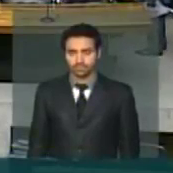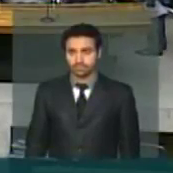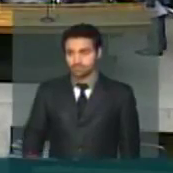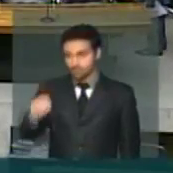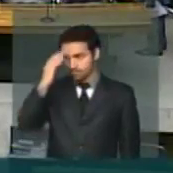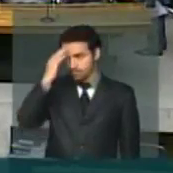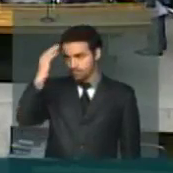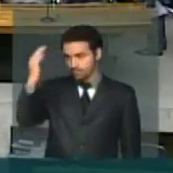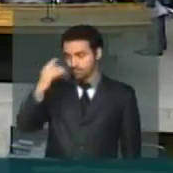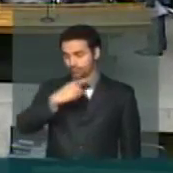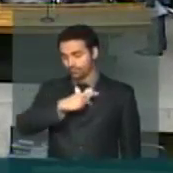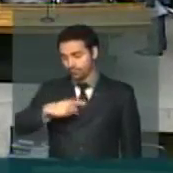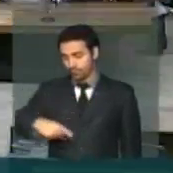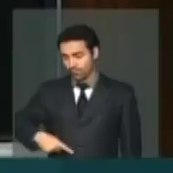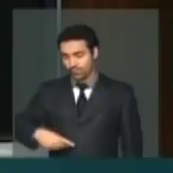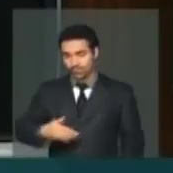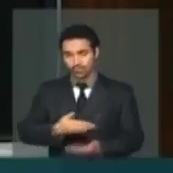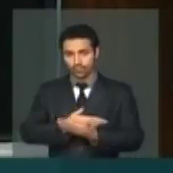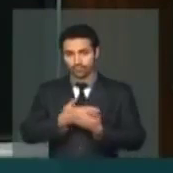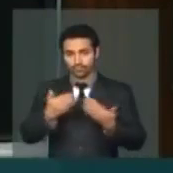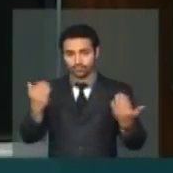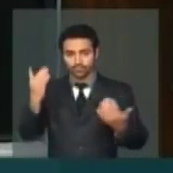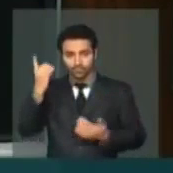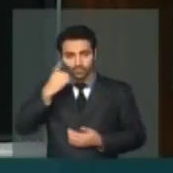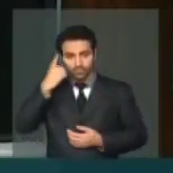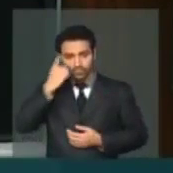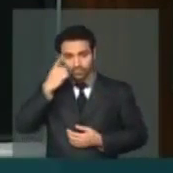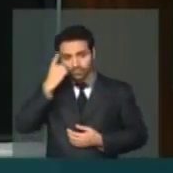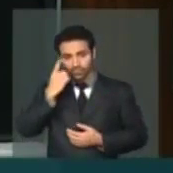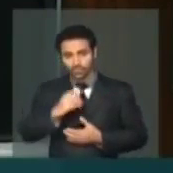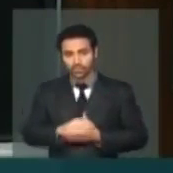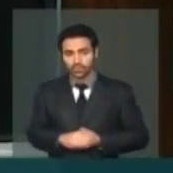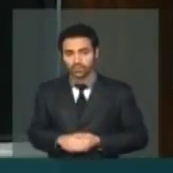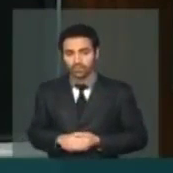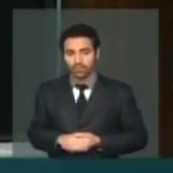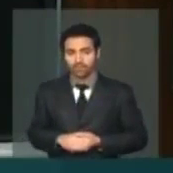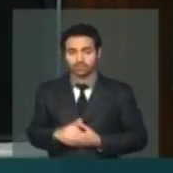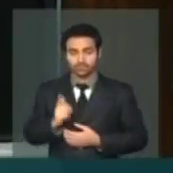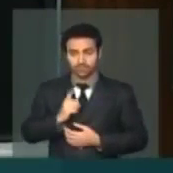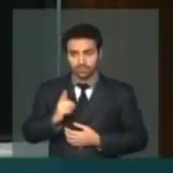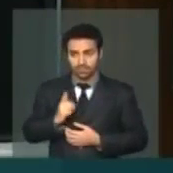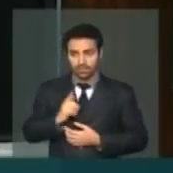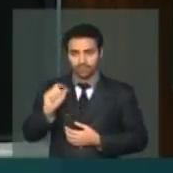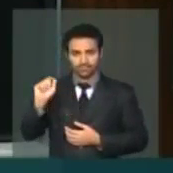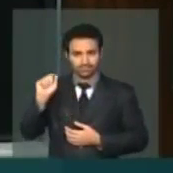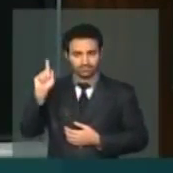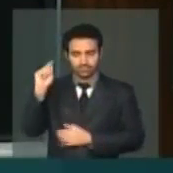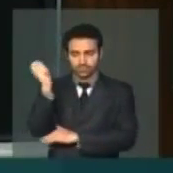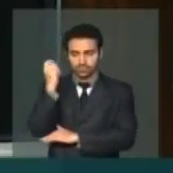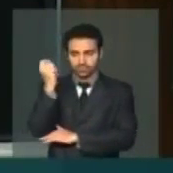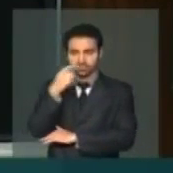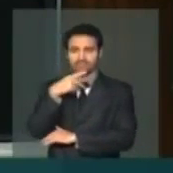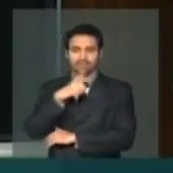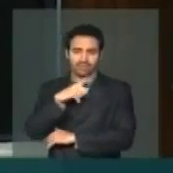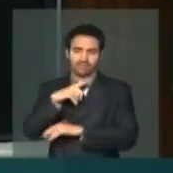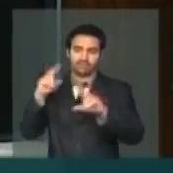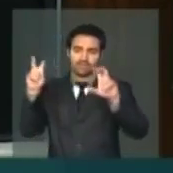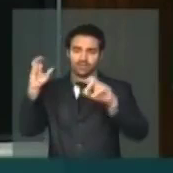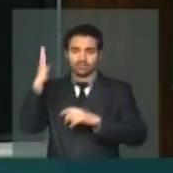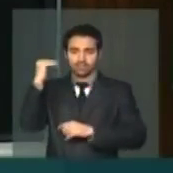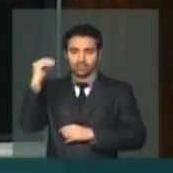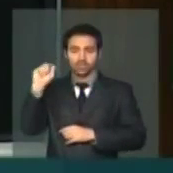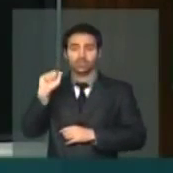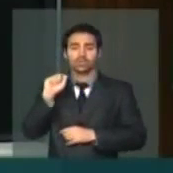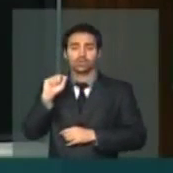Obrigado, senhor presidente, senhoras e senhores deputados. Tem um ditado lá no Rio Grande do Sul que diz que nada está tão ruim que